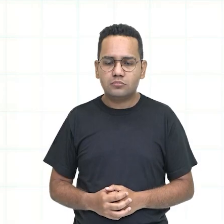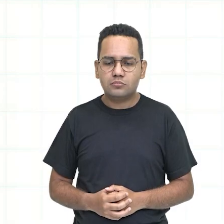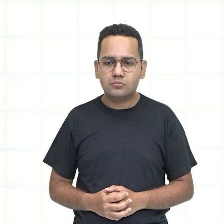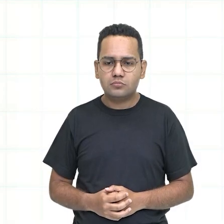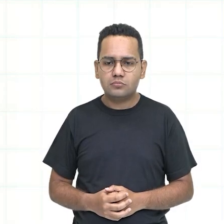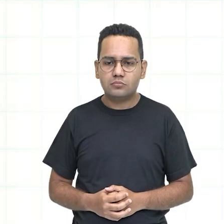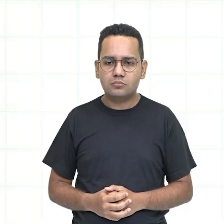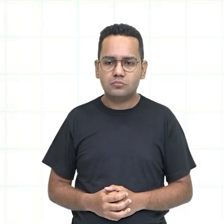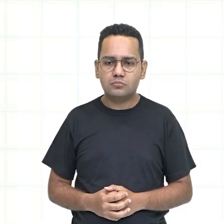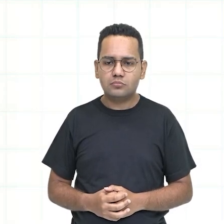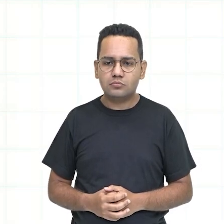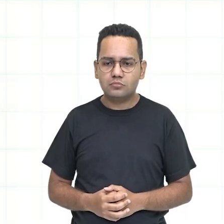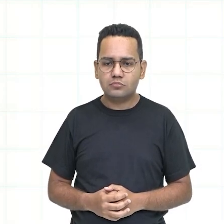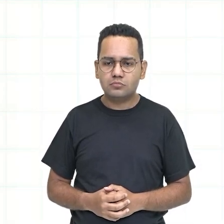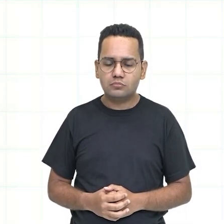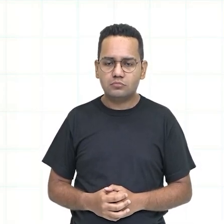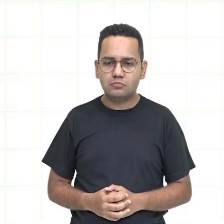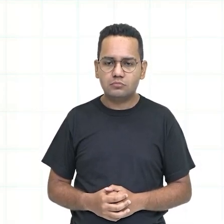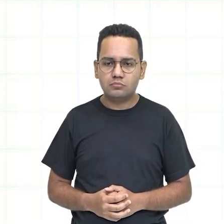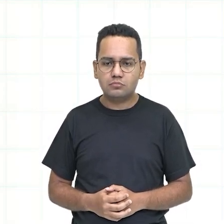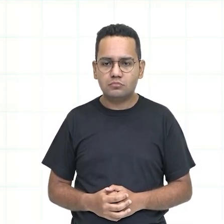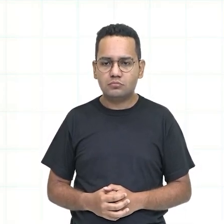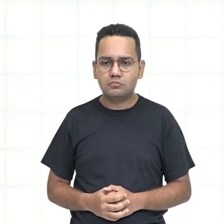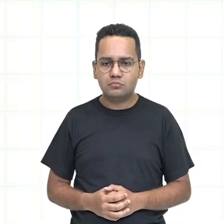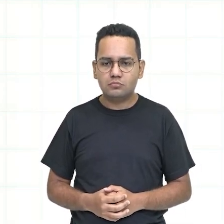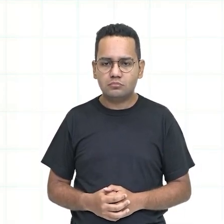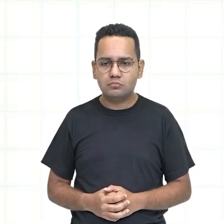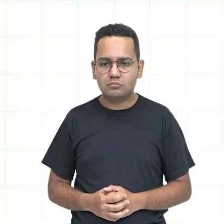muita misleading information, né?